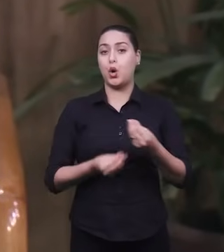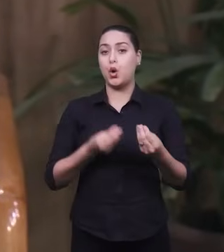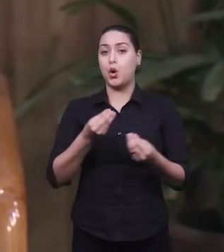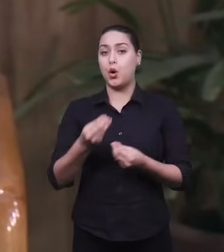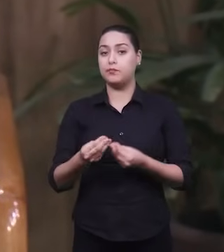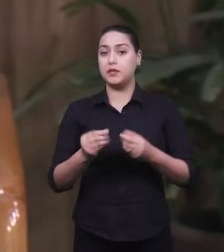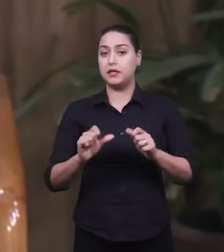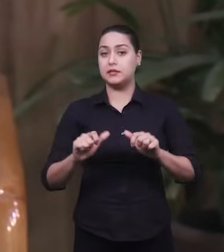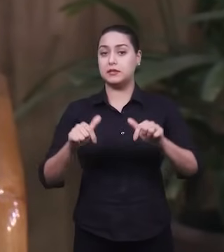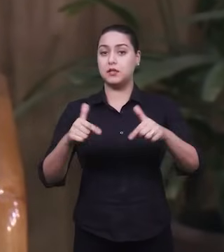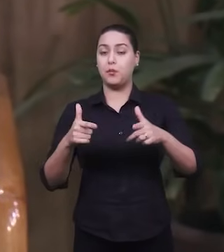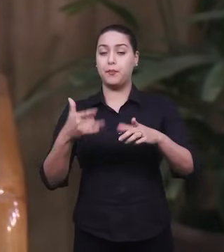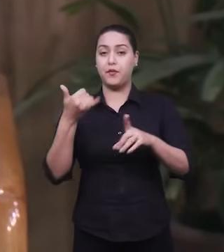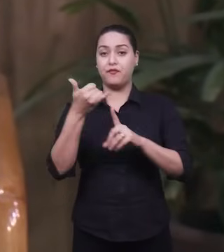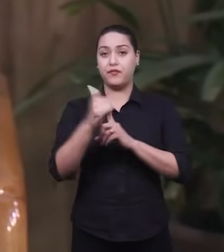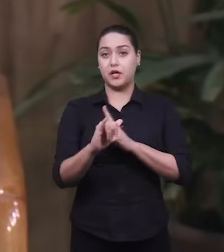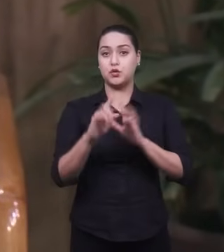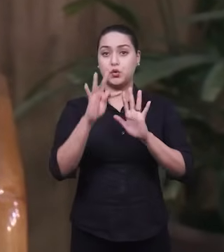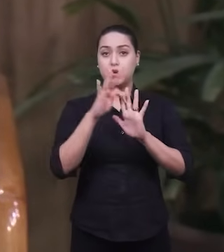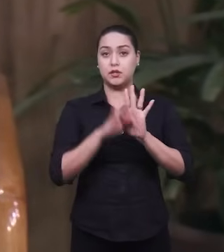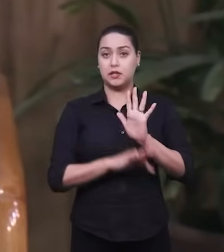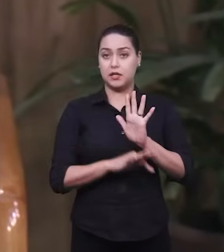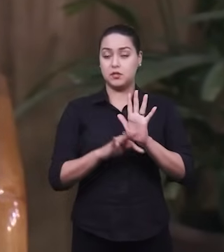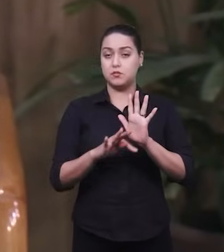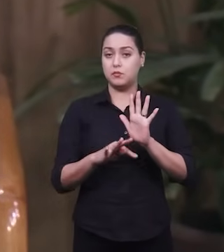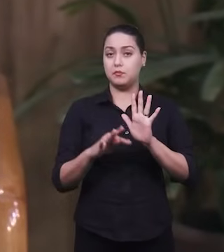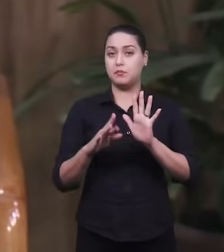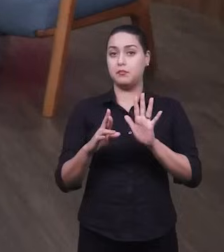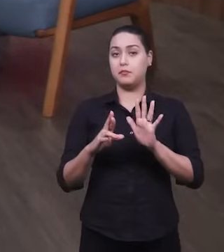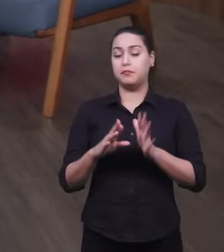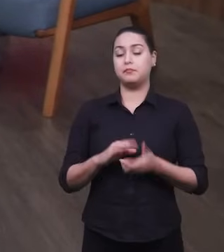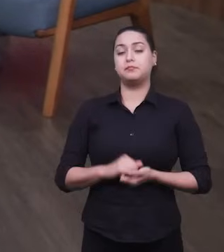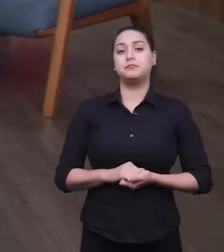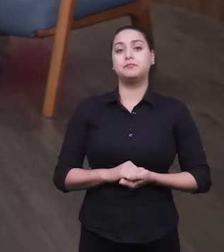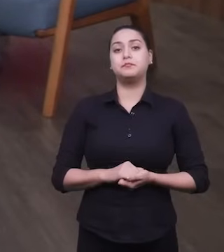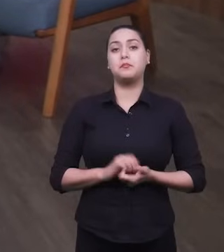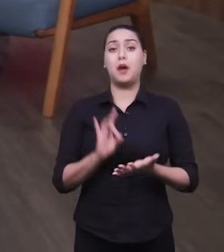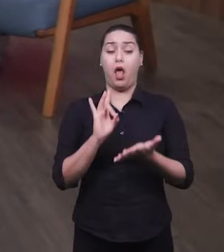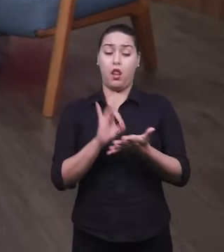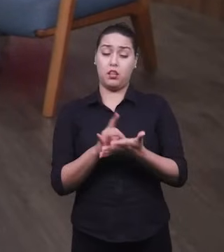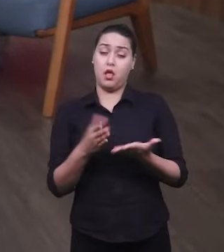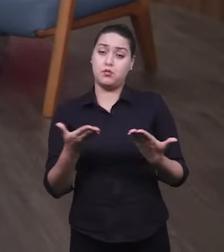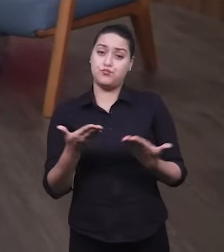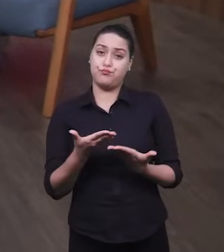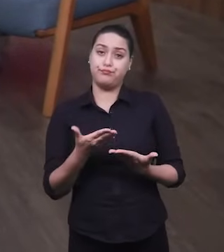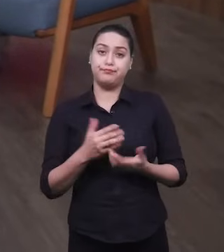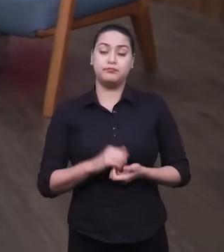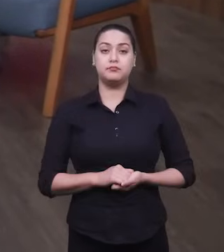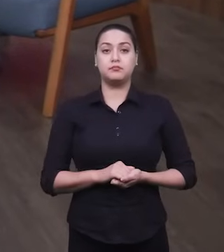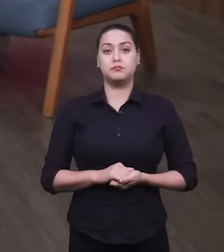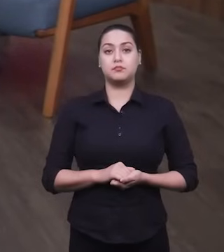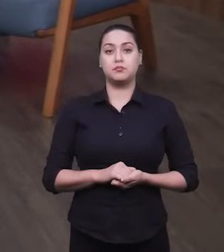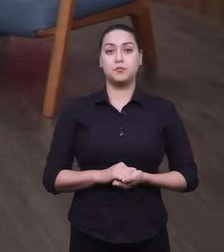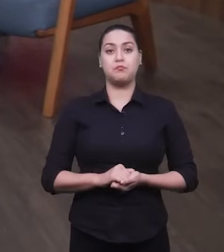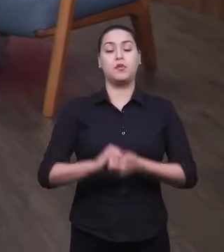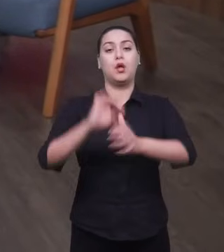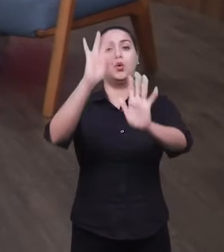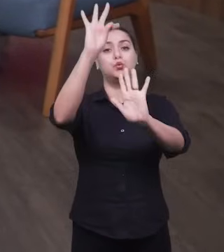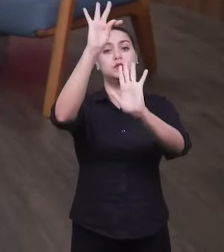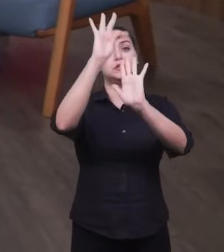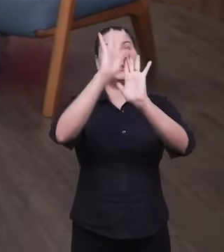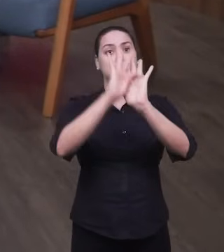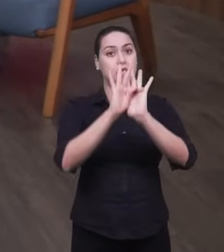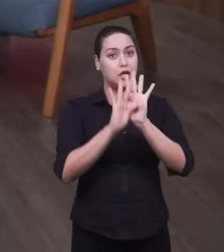aplicação profética desse texto para essa realidade? Esse texto, ele é